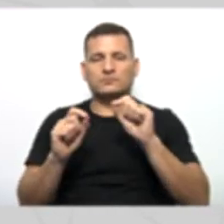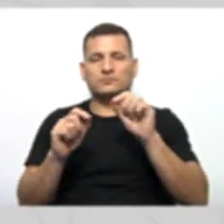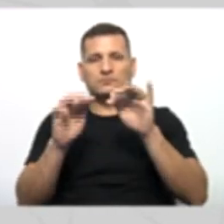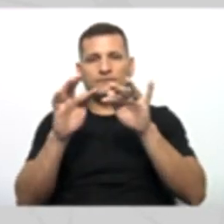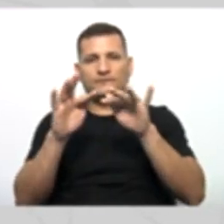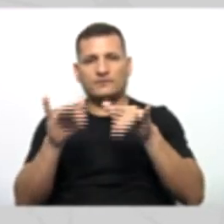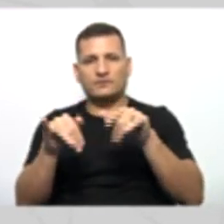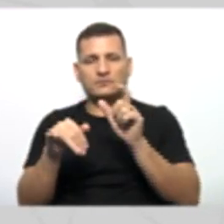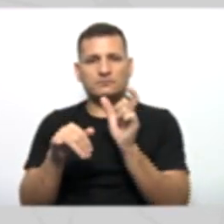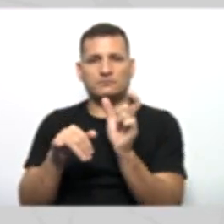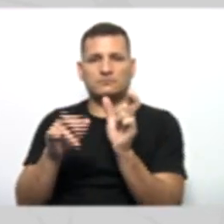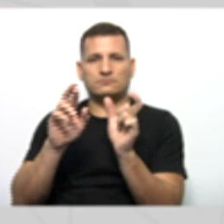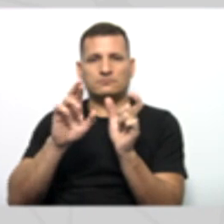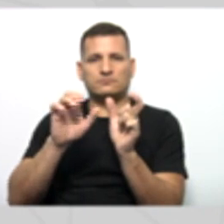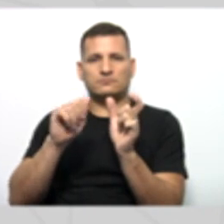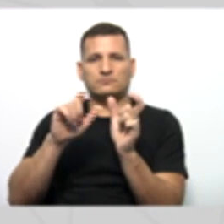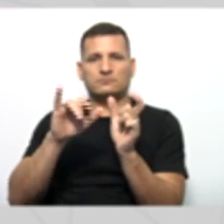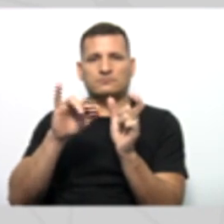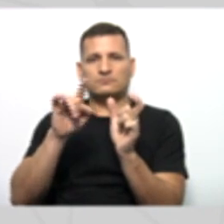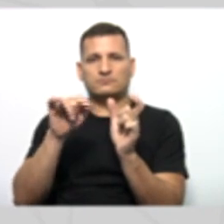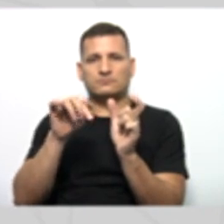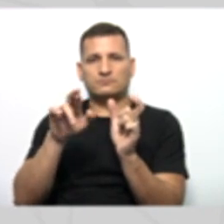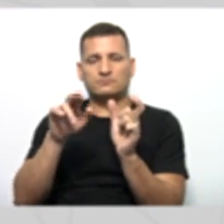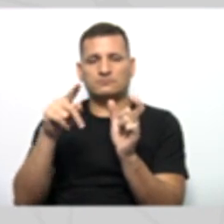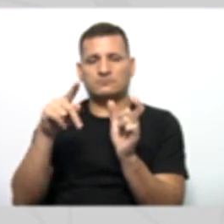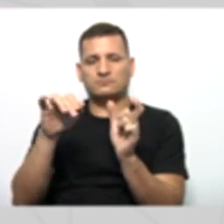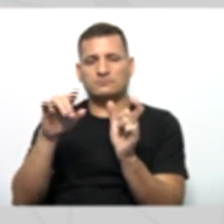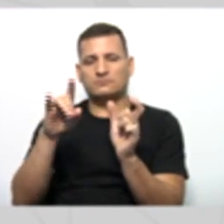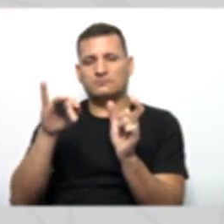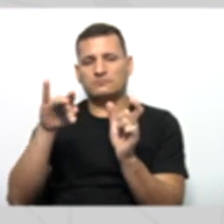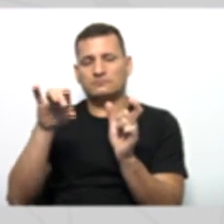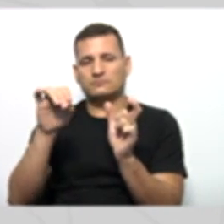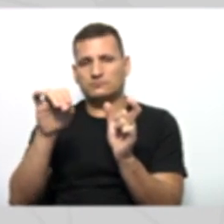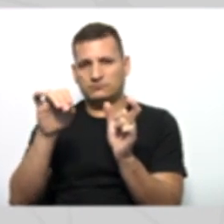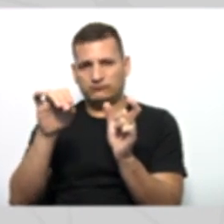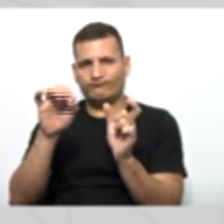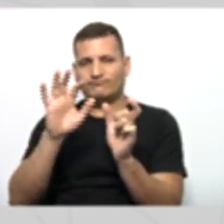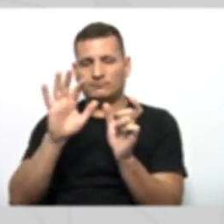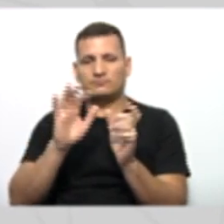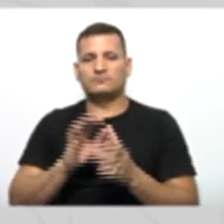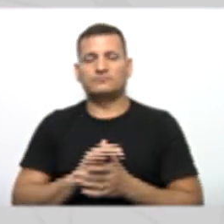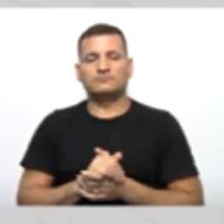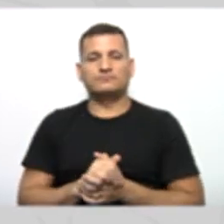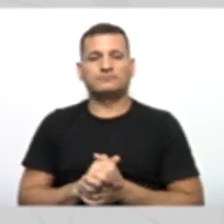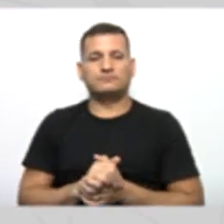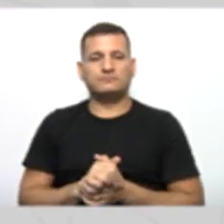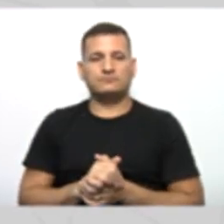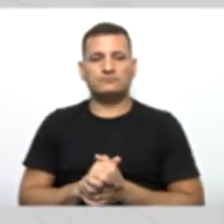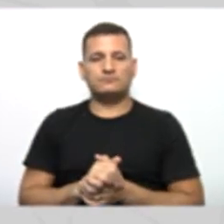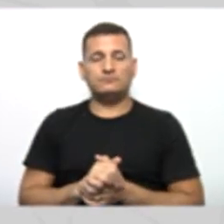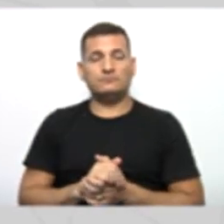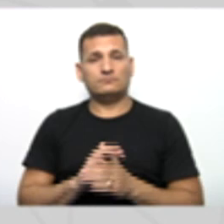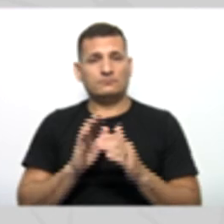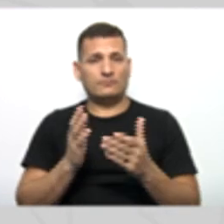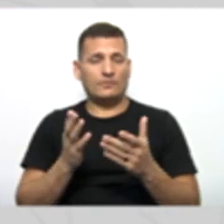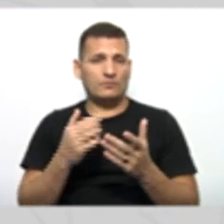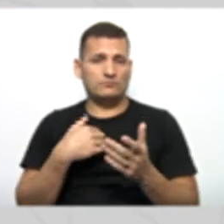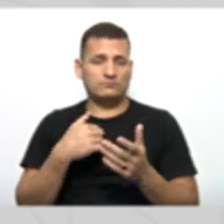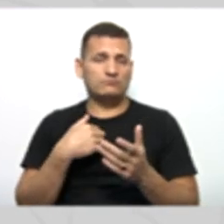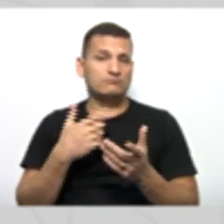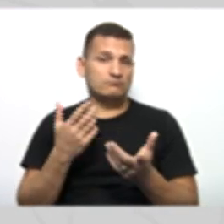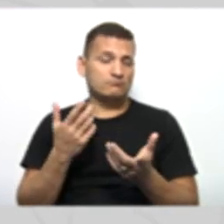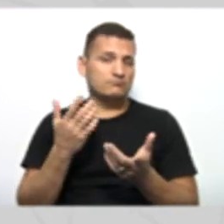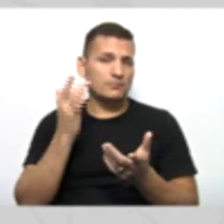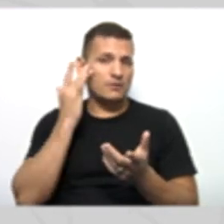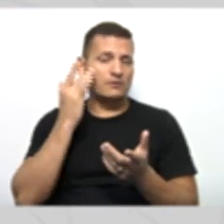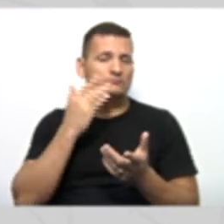o pedido, ok? Então assim, gente, eu acredito que vocês já comecem a